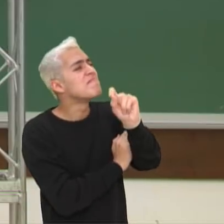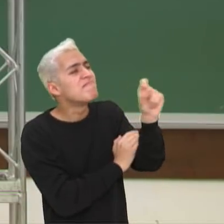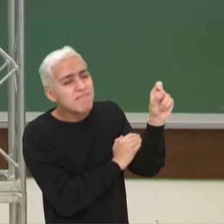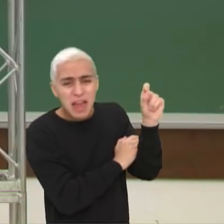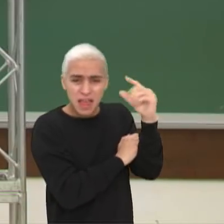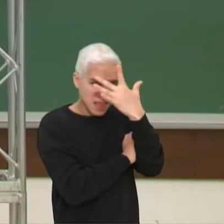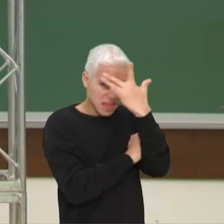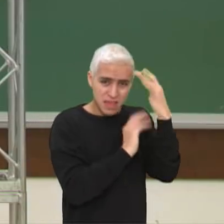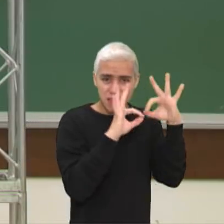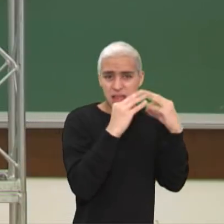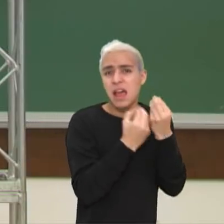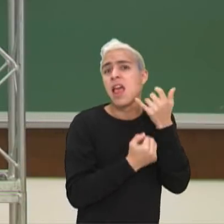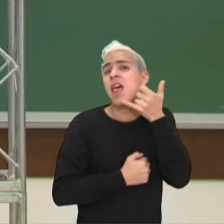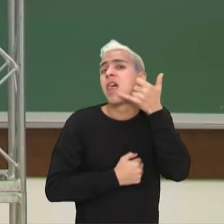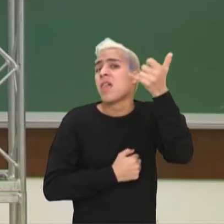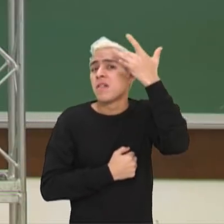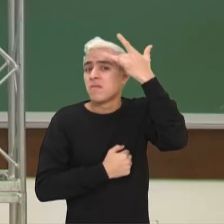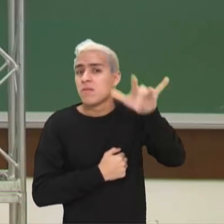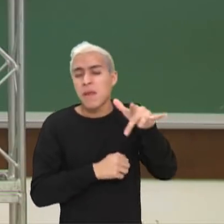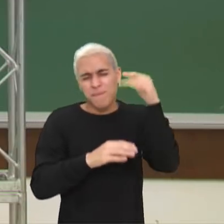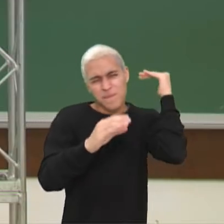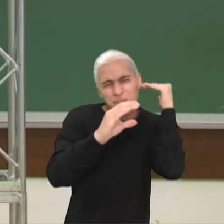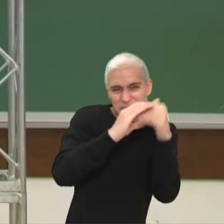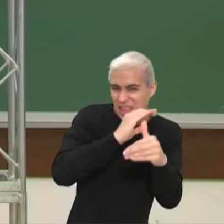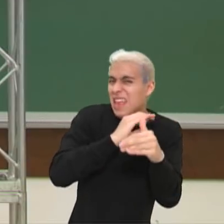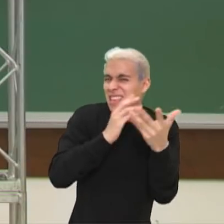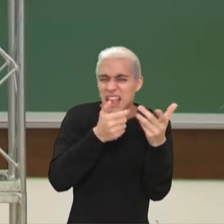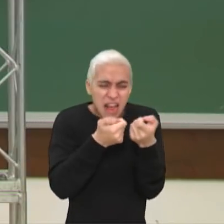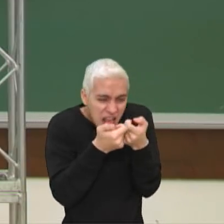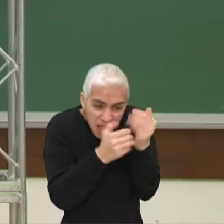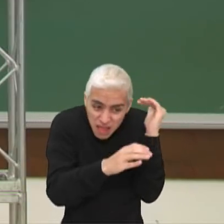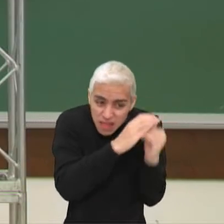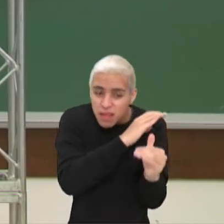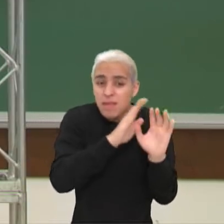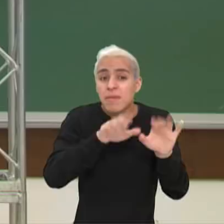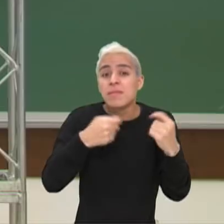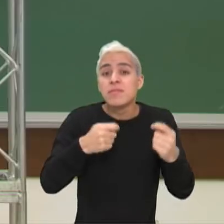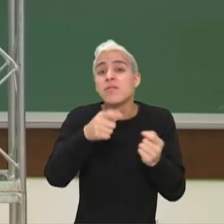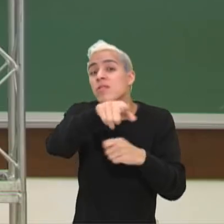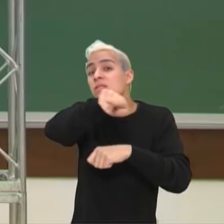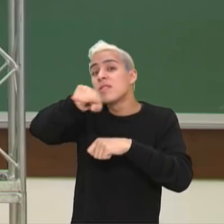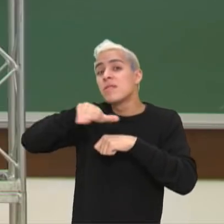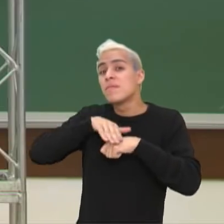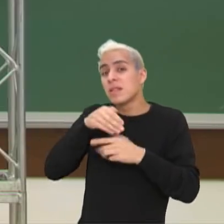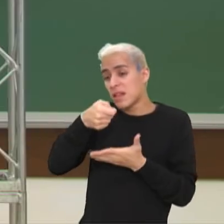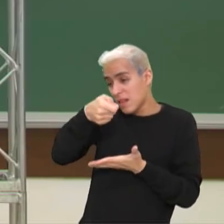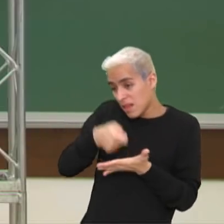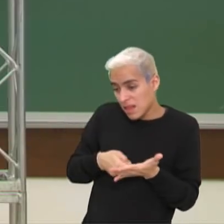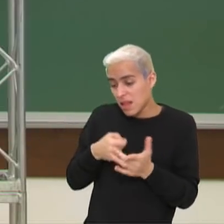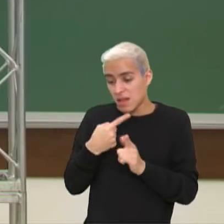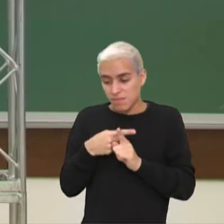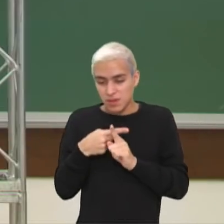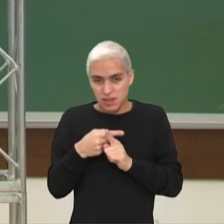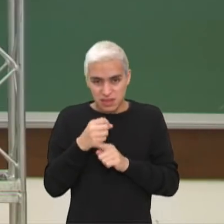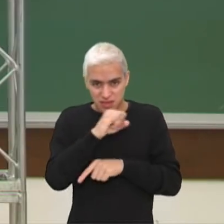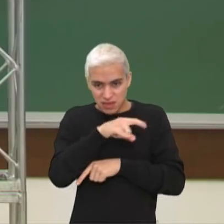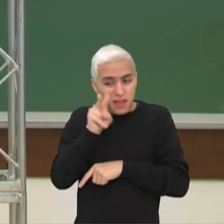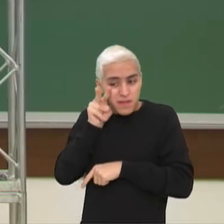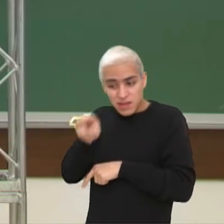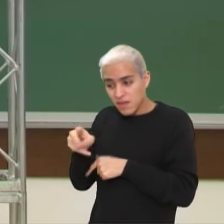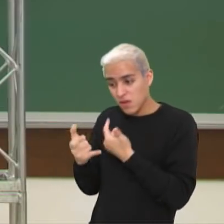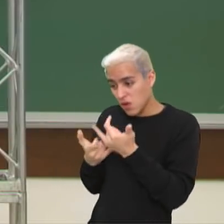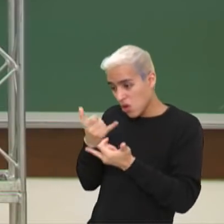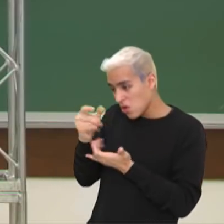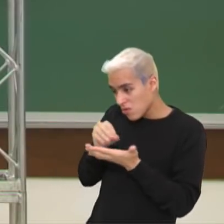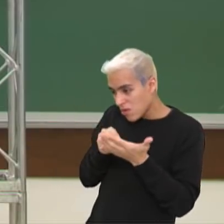né? Liga para alguém se você puder, mas eu preciso que você faça um relato, para que se a gente daqui para frente ver o jogo que você